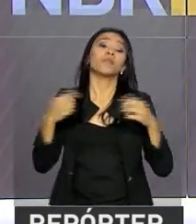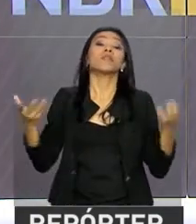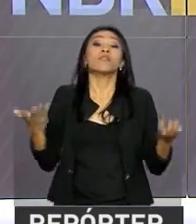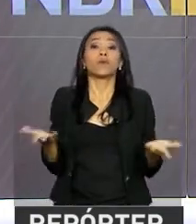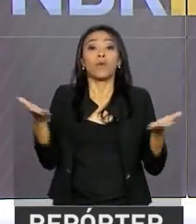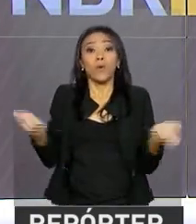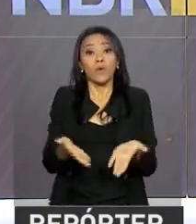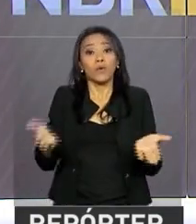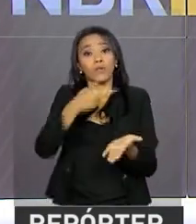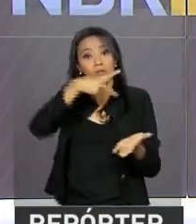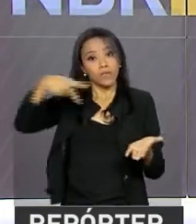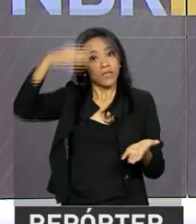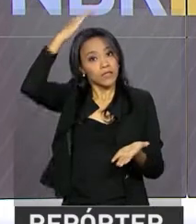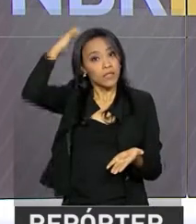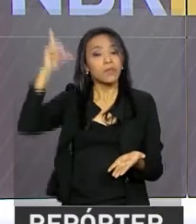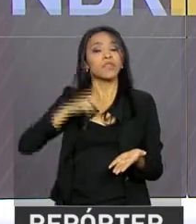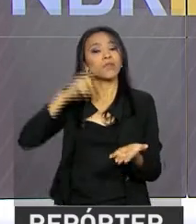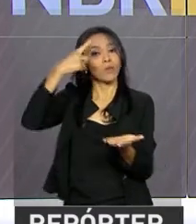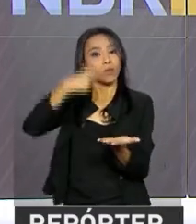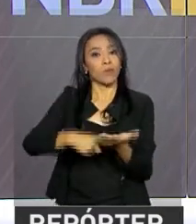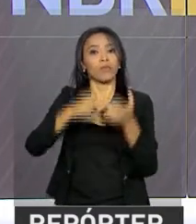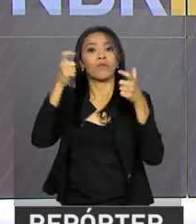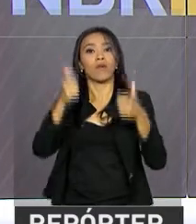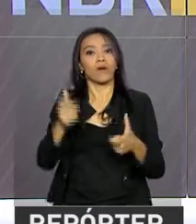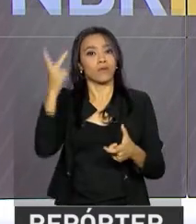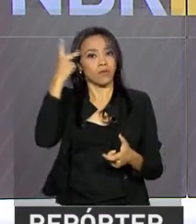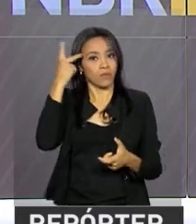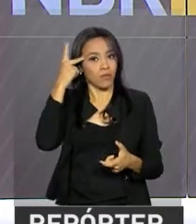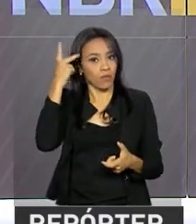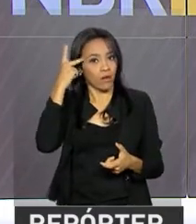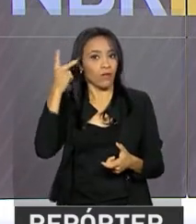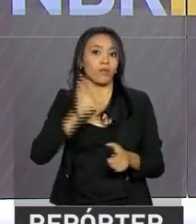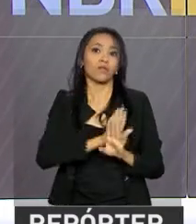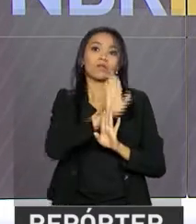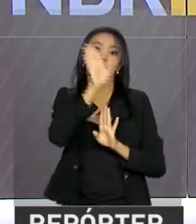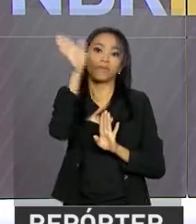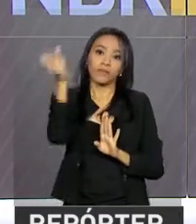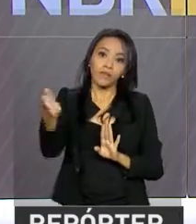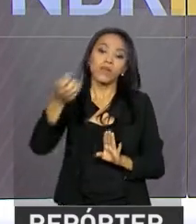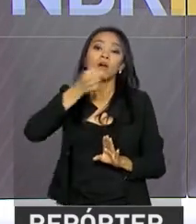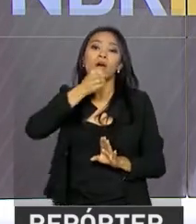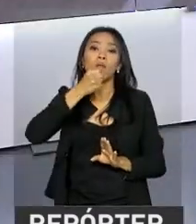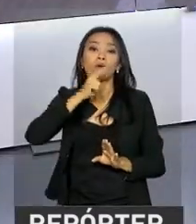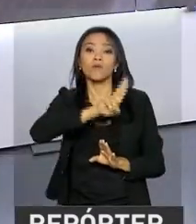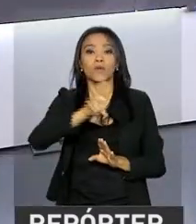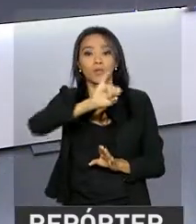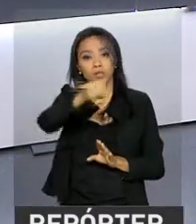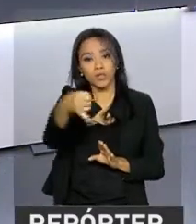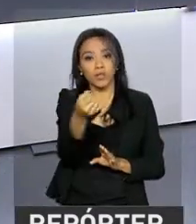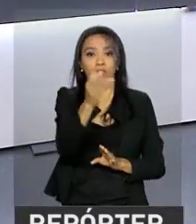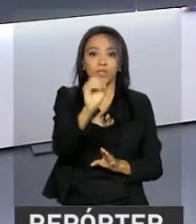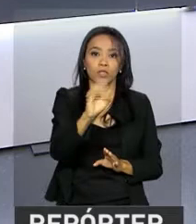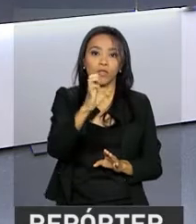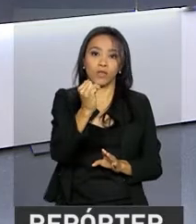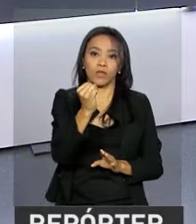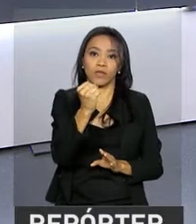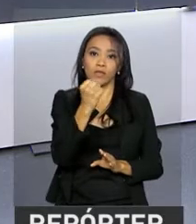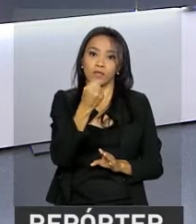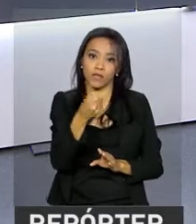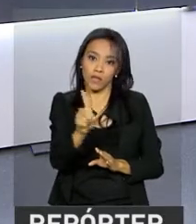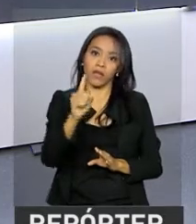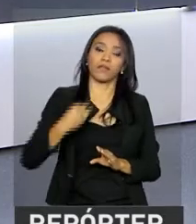cumpre agenda em são paulo quem vai acompanhar tudo da capital paulista é o repórter josé luiz filho que conversa com a gente